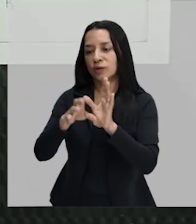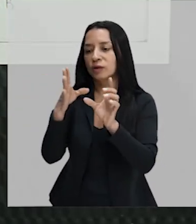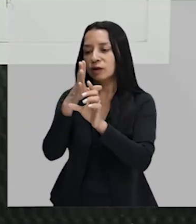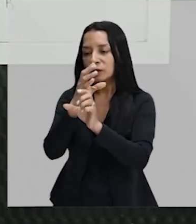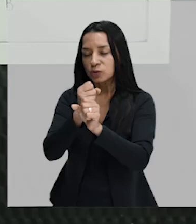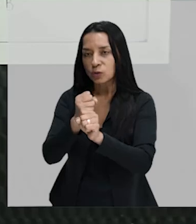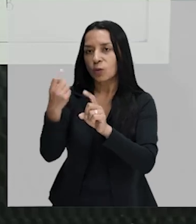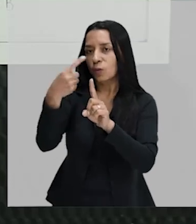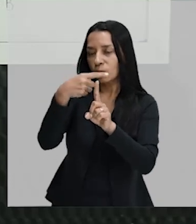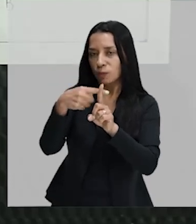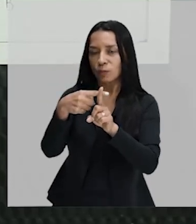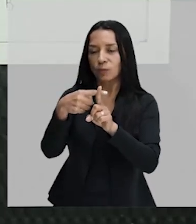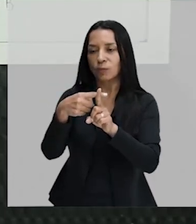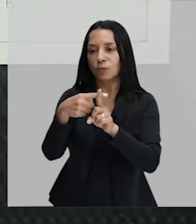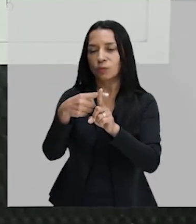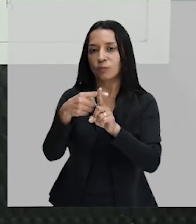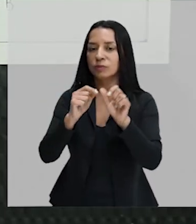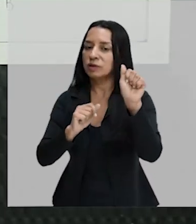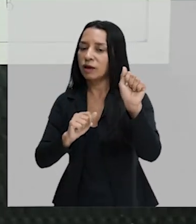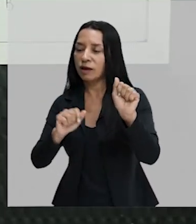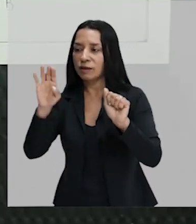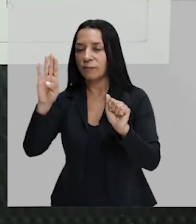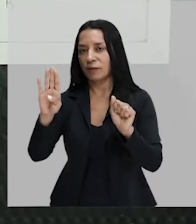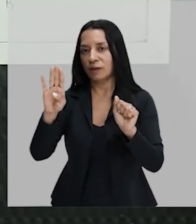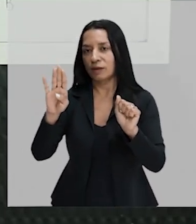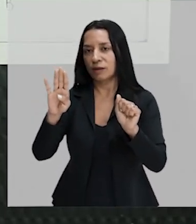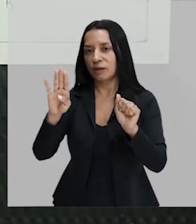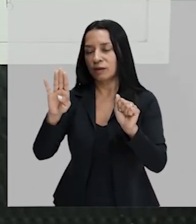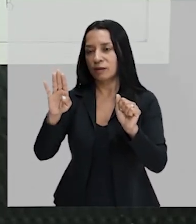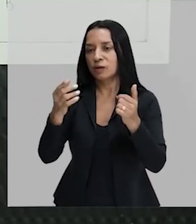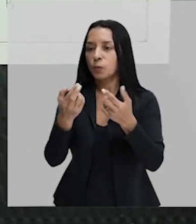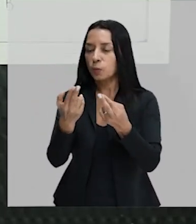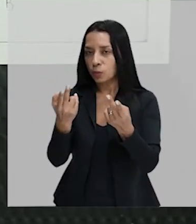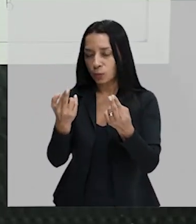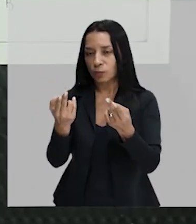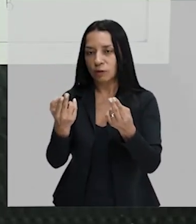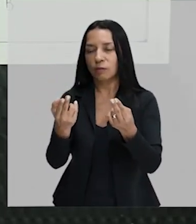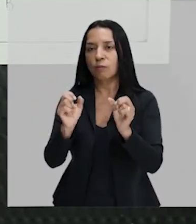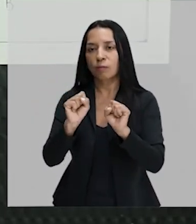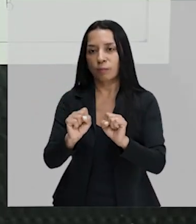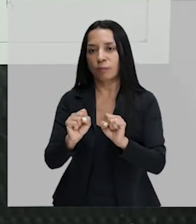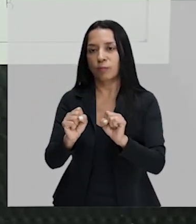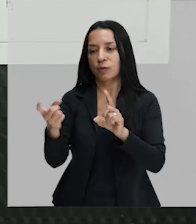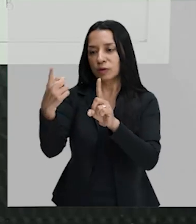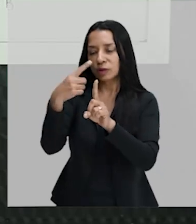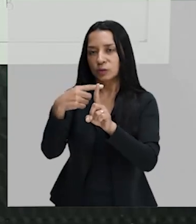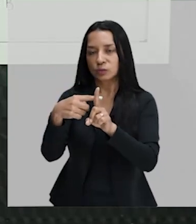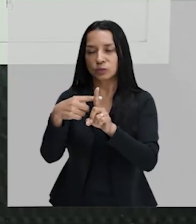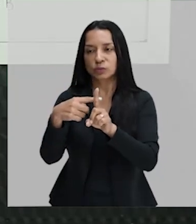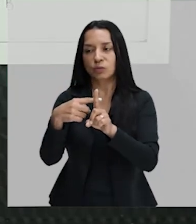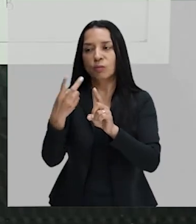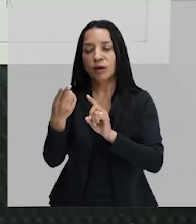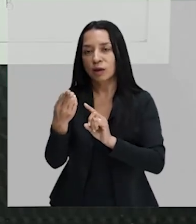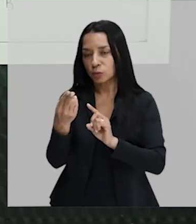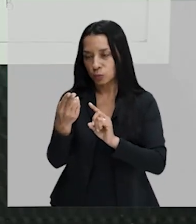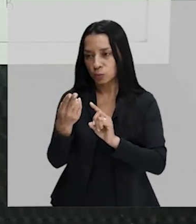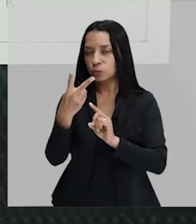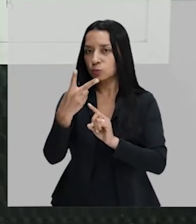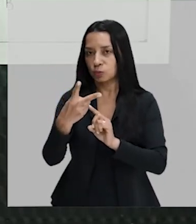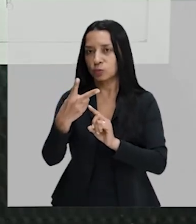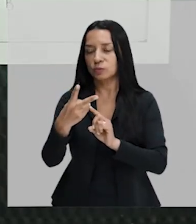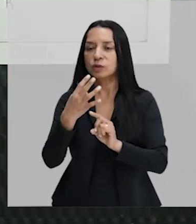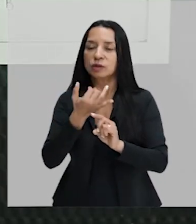de mesma ordem, aqui tem uma coisa importante, né? Para que eu possa somar duas matrizes, elas têm que ter